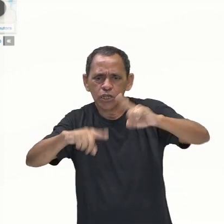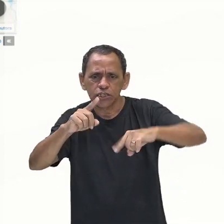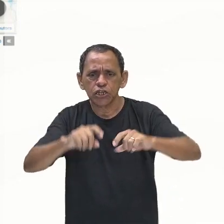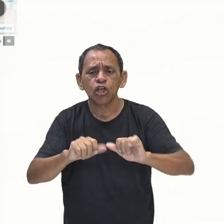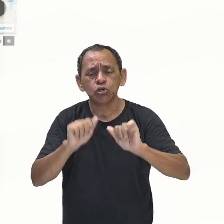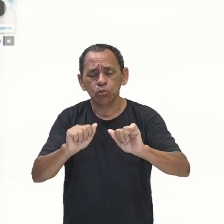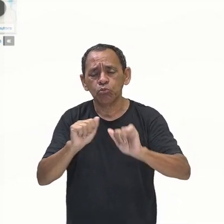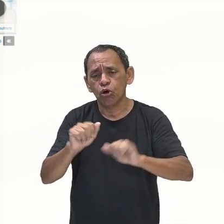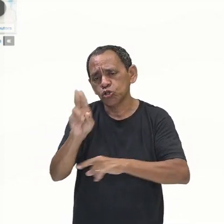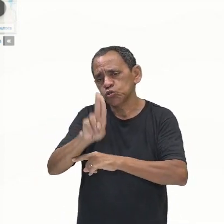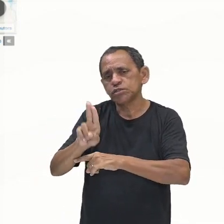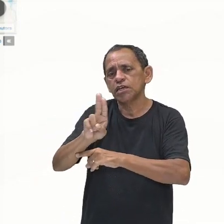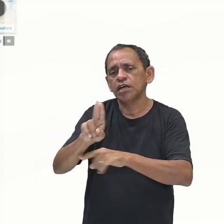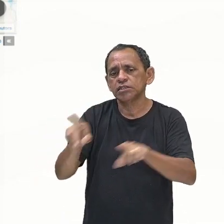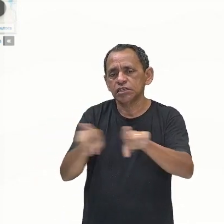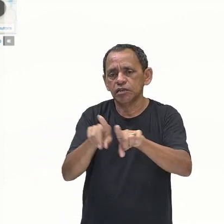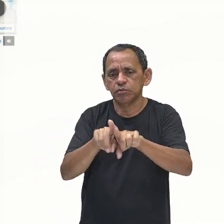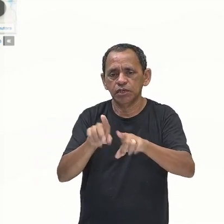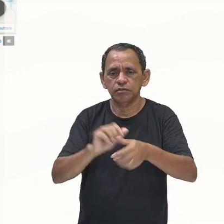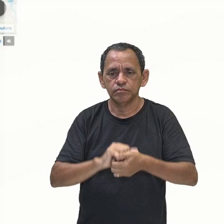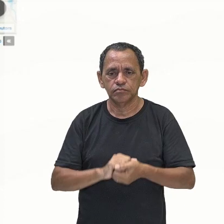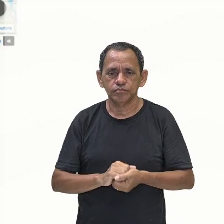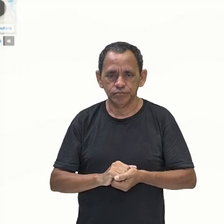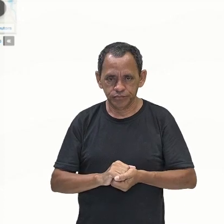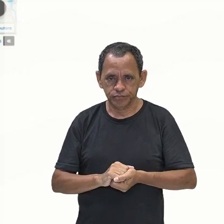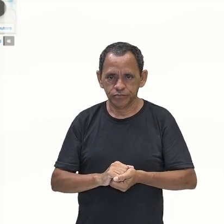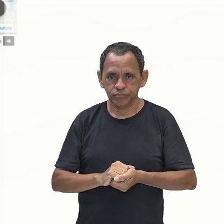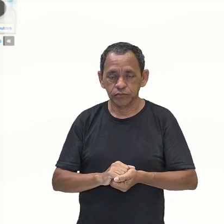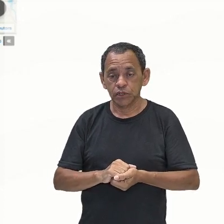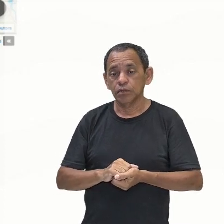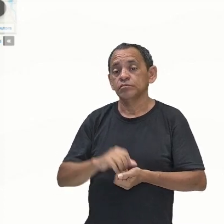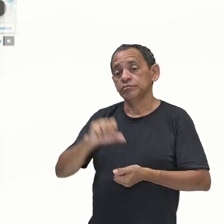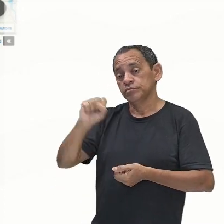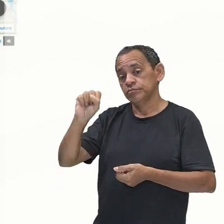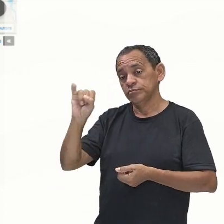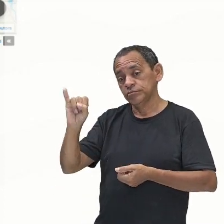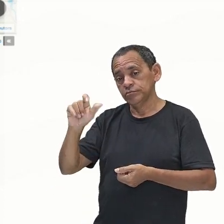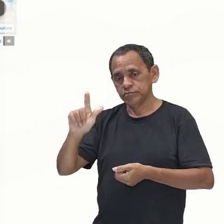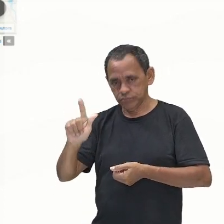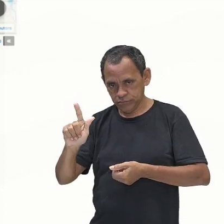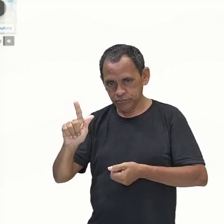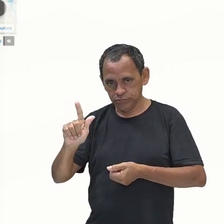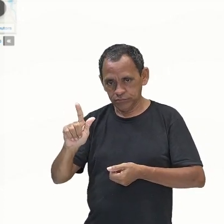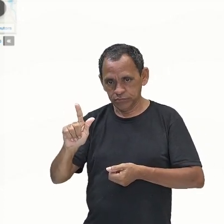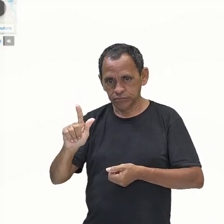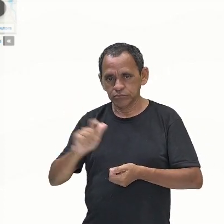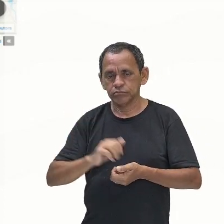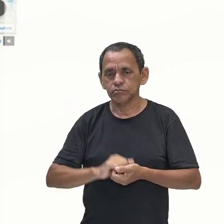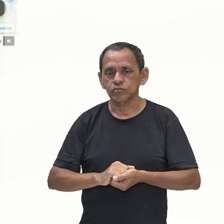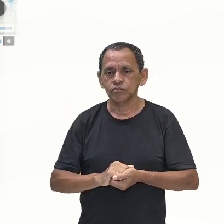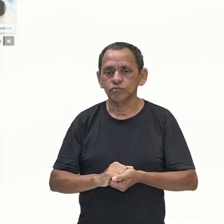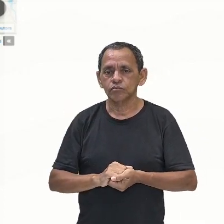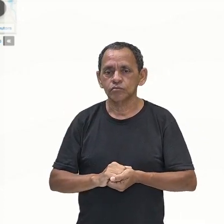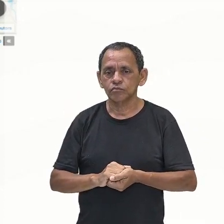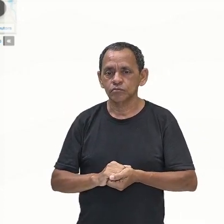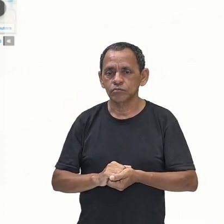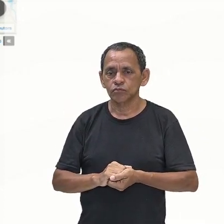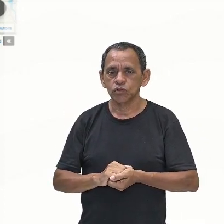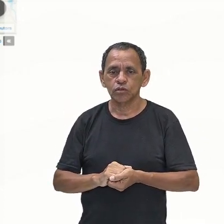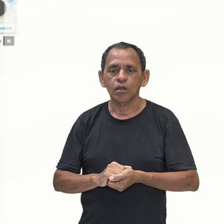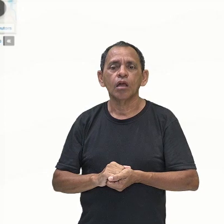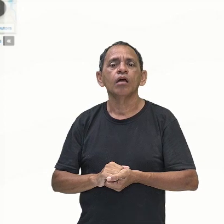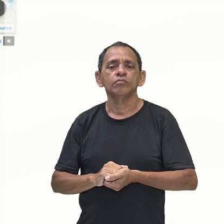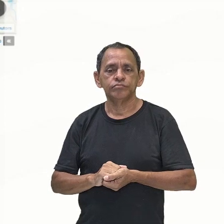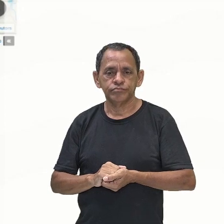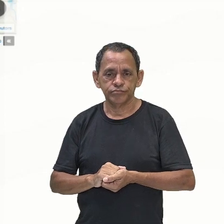SIG-Web. Então, se Sistema de Informação Geográfica é SIG, isso aqui é um SIG-Web,